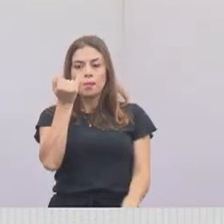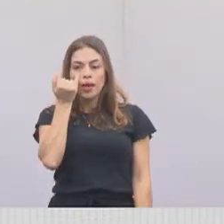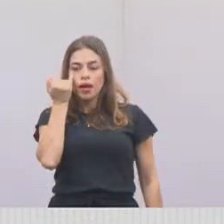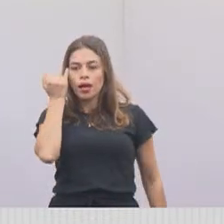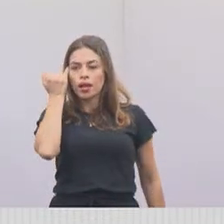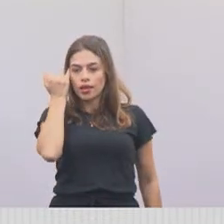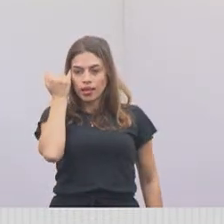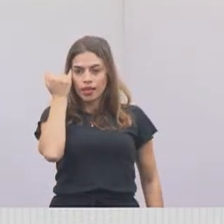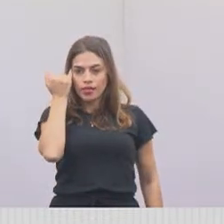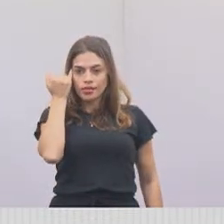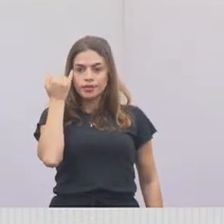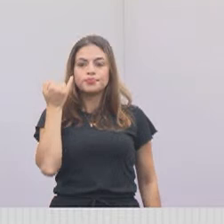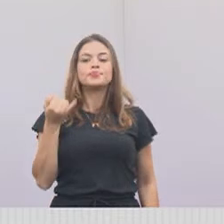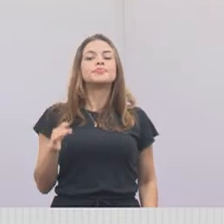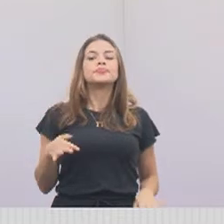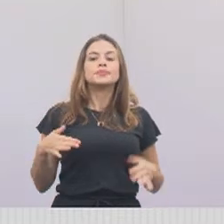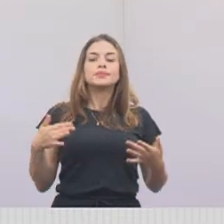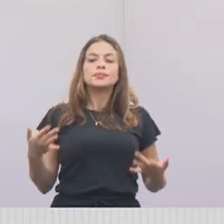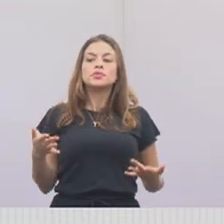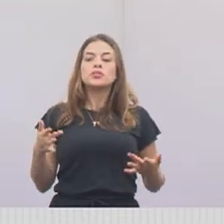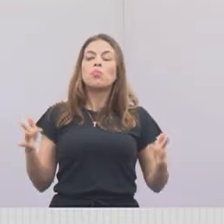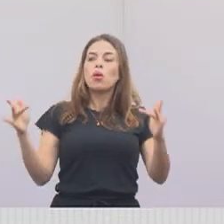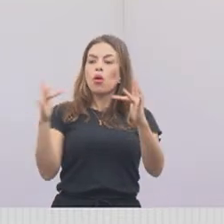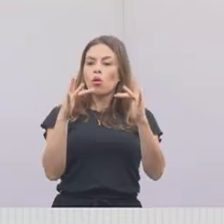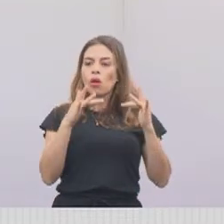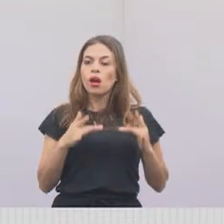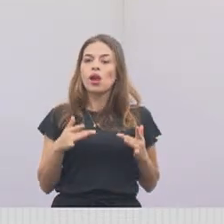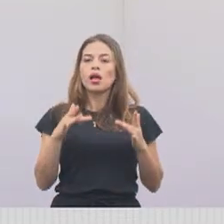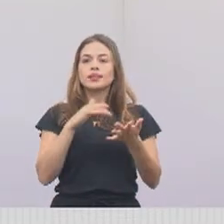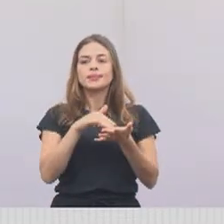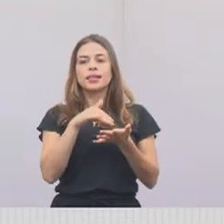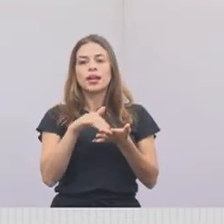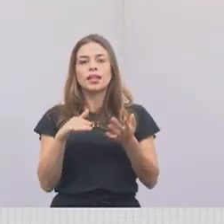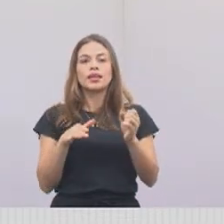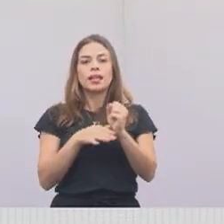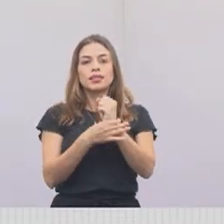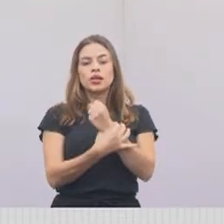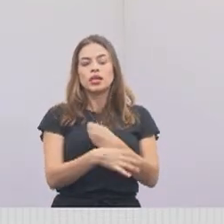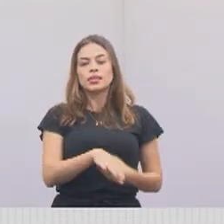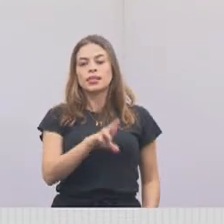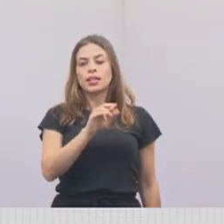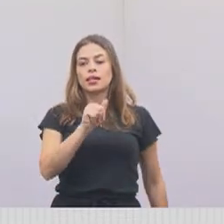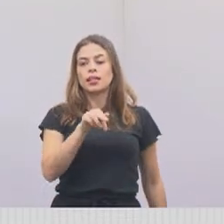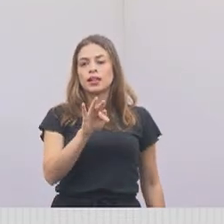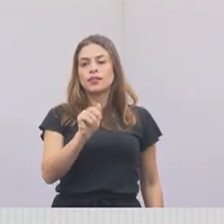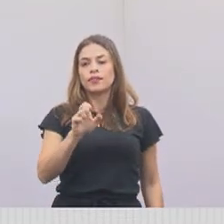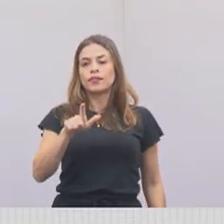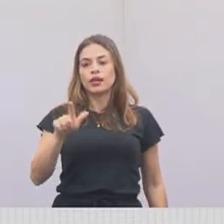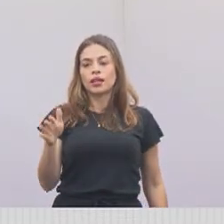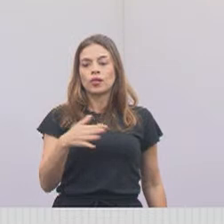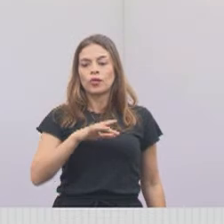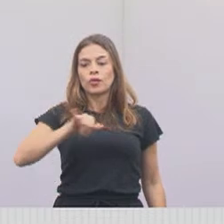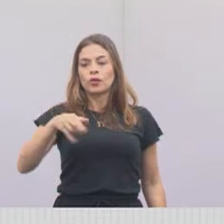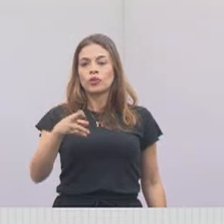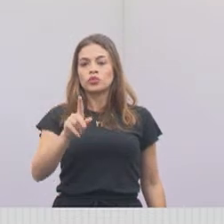Tereza, onde já pude ter um contato já com o secretário também, o Rafael Júlio, solicitando ali